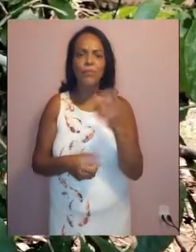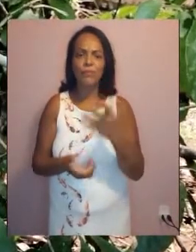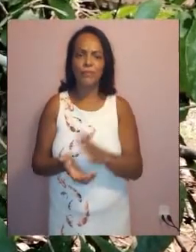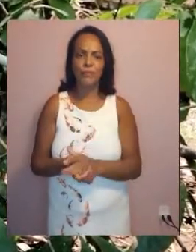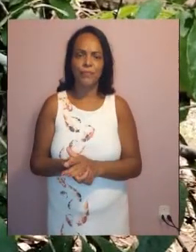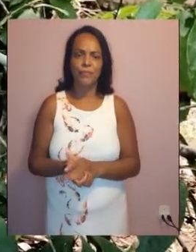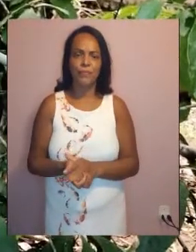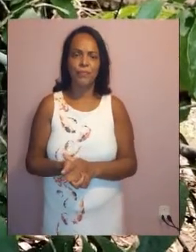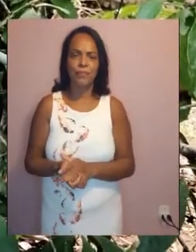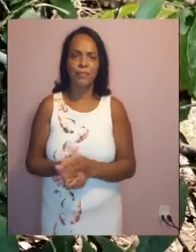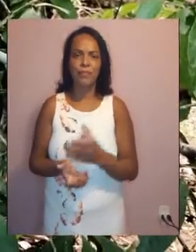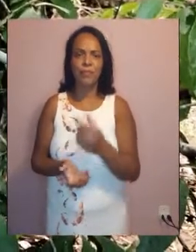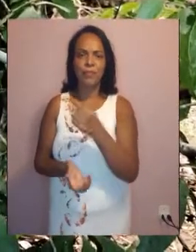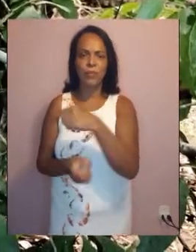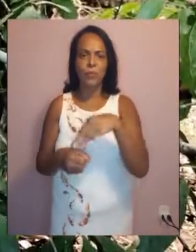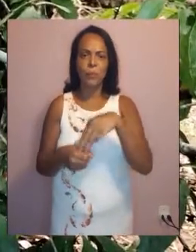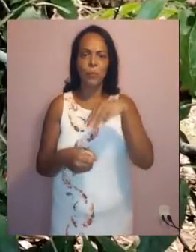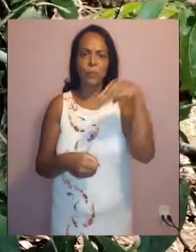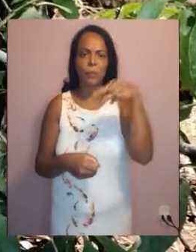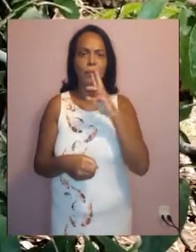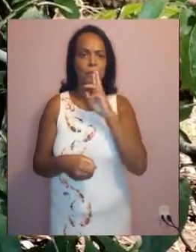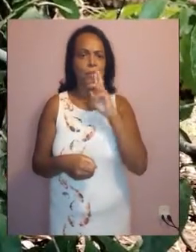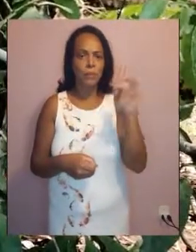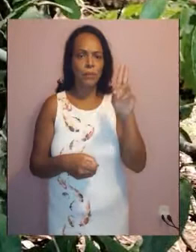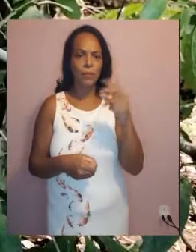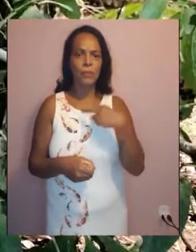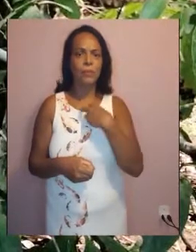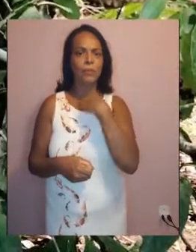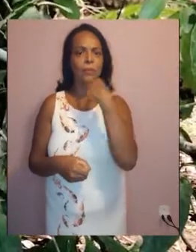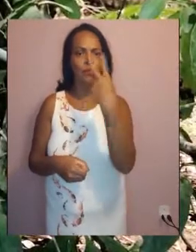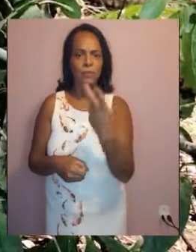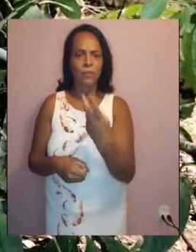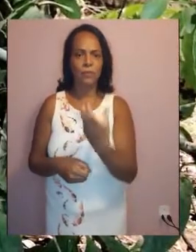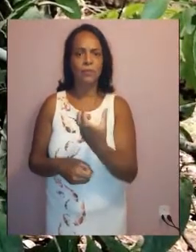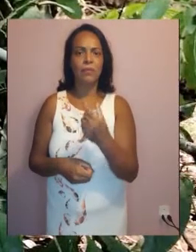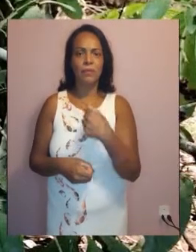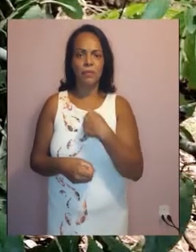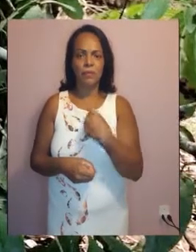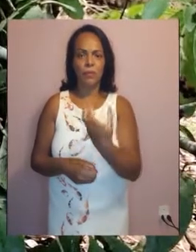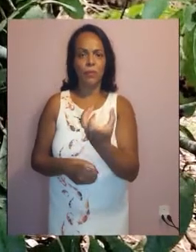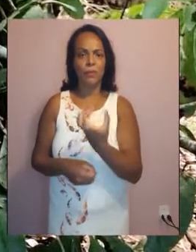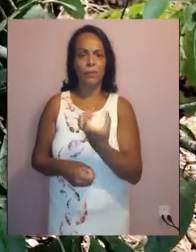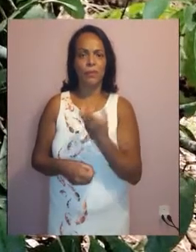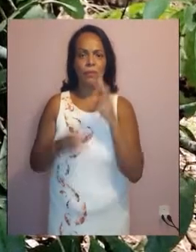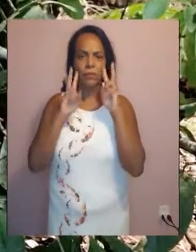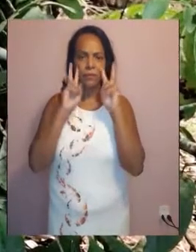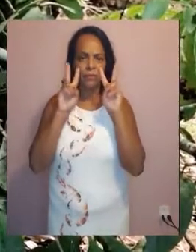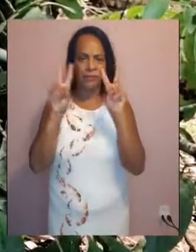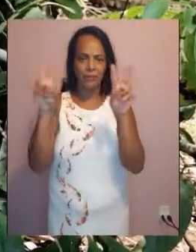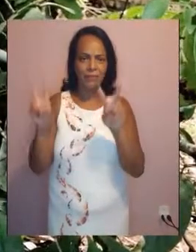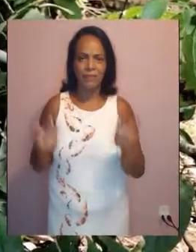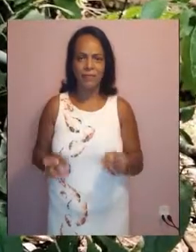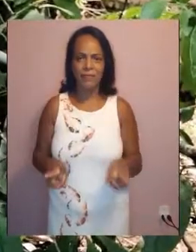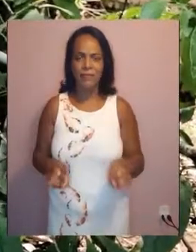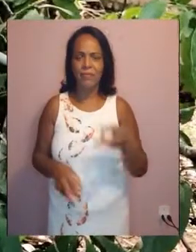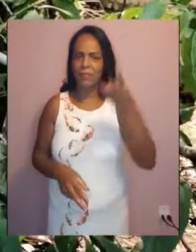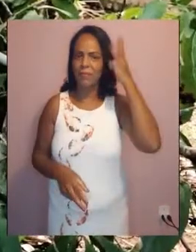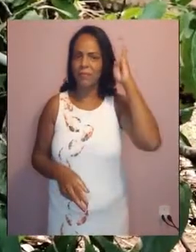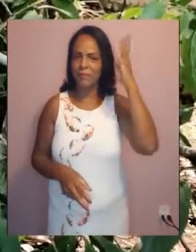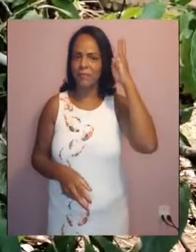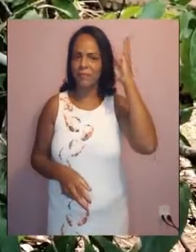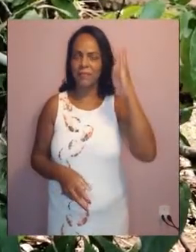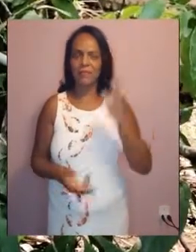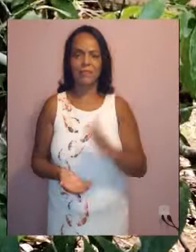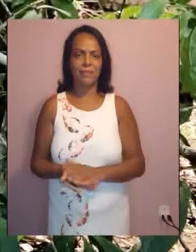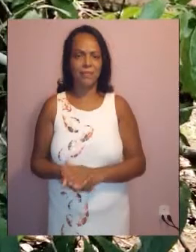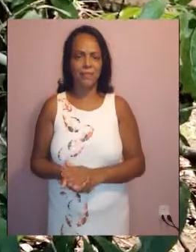ele pensava, já estava vendo. Quando ele pensava em pedir para ver o Maranhão, ele já estava